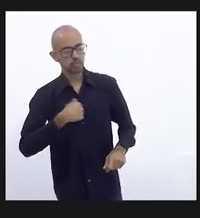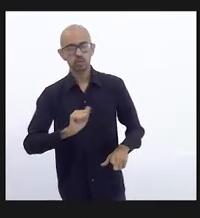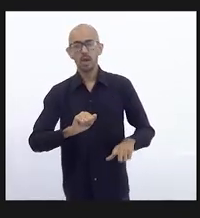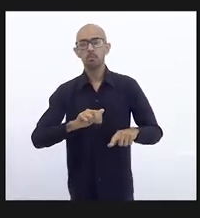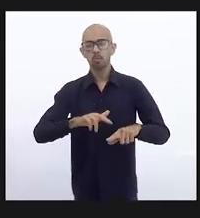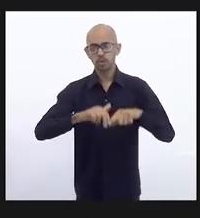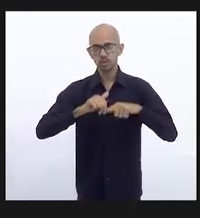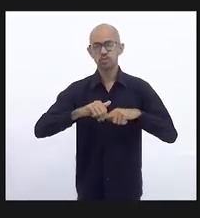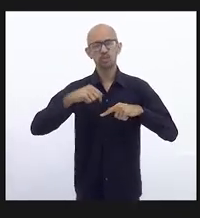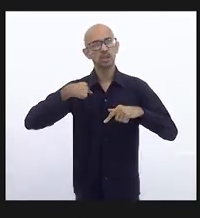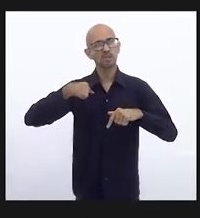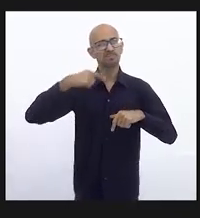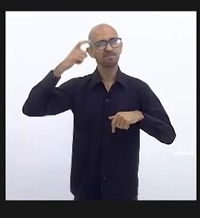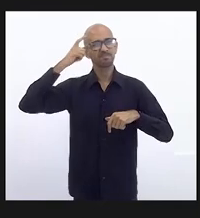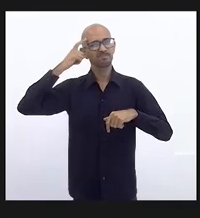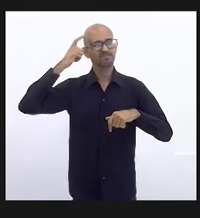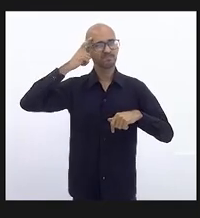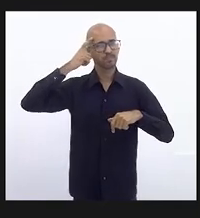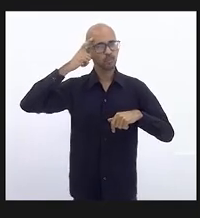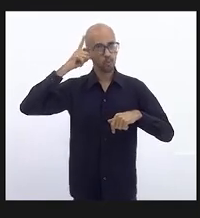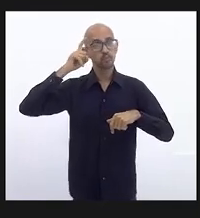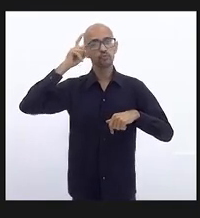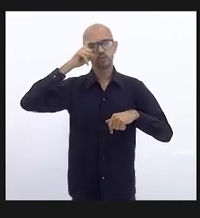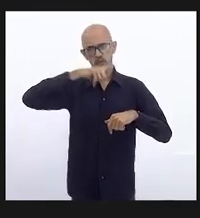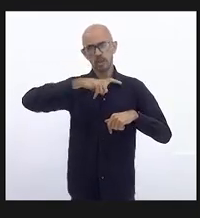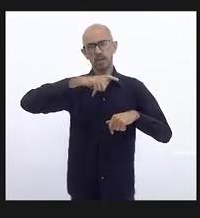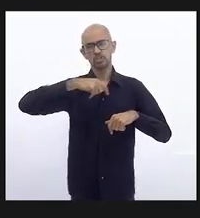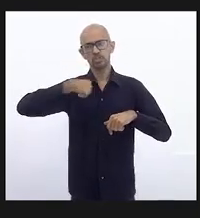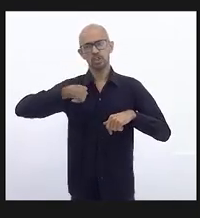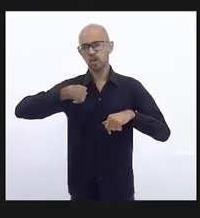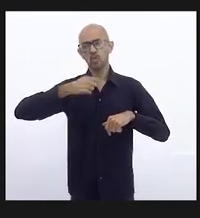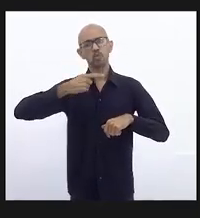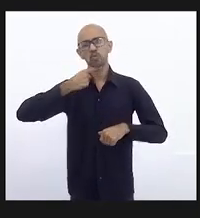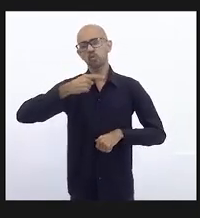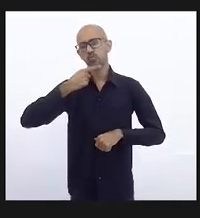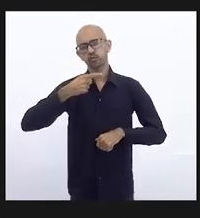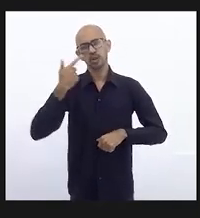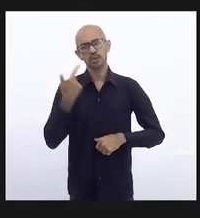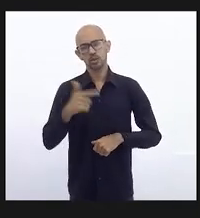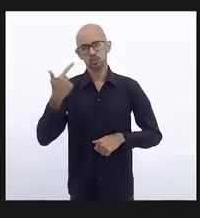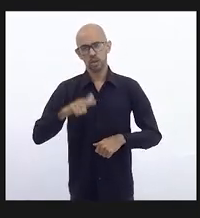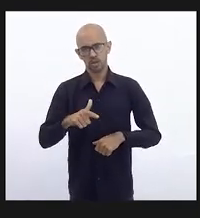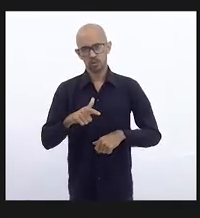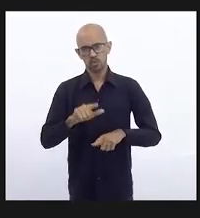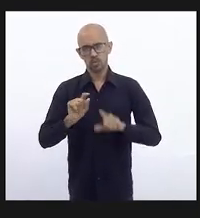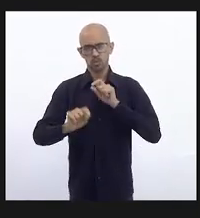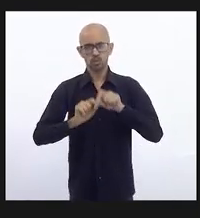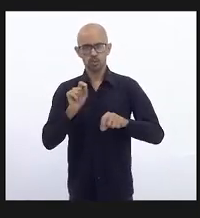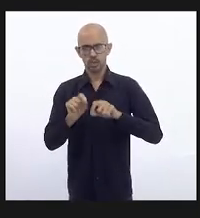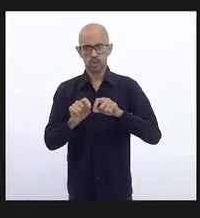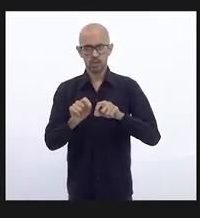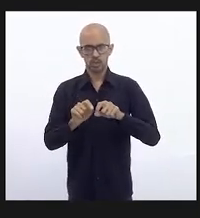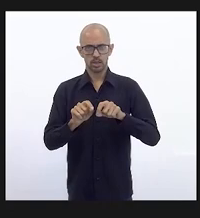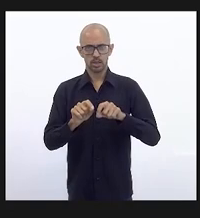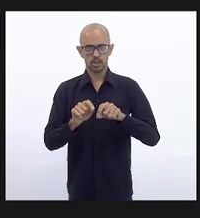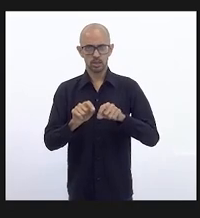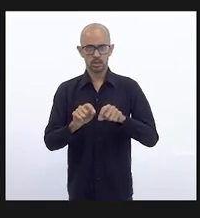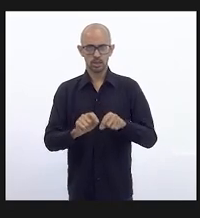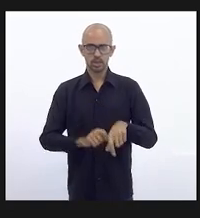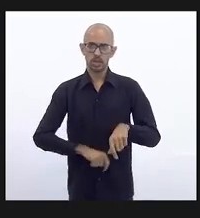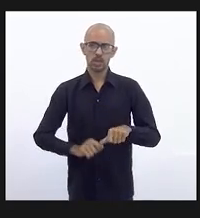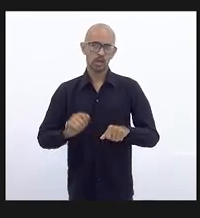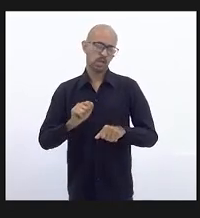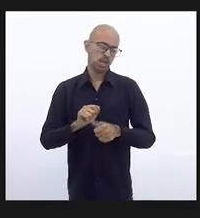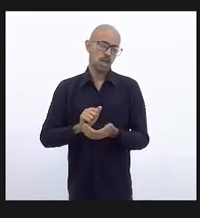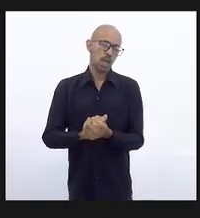muita reflexão, com muita dificuldade, eu não tenho dúvida de que o pleito que inicialmente a comunidade